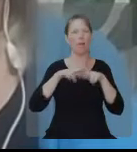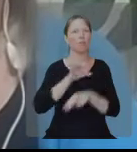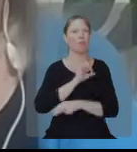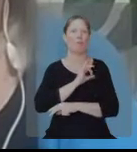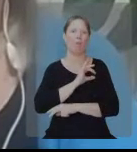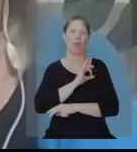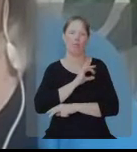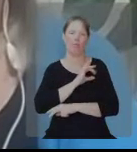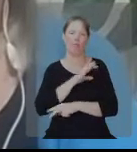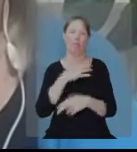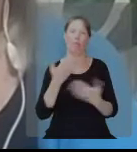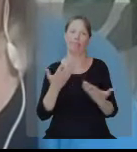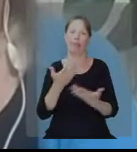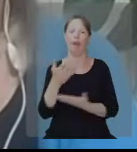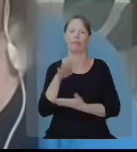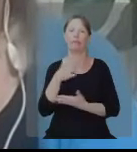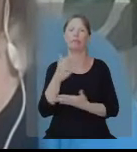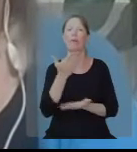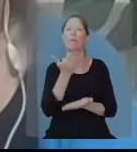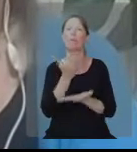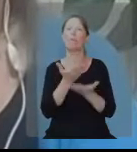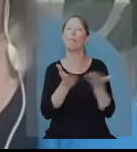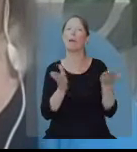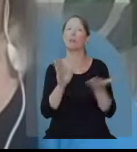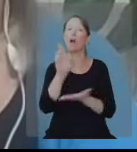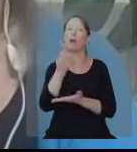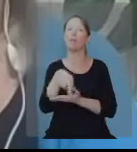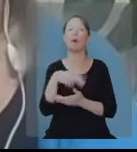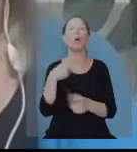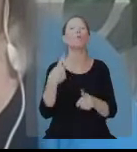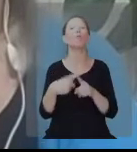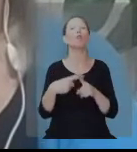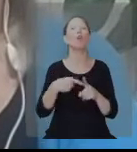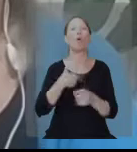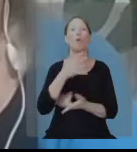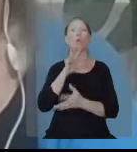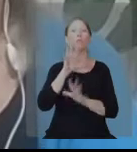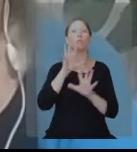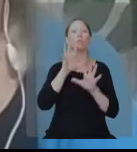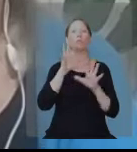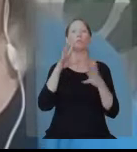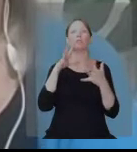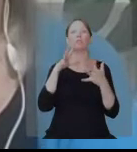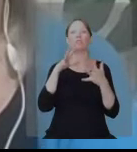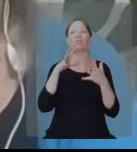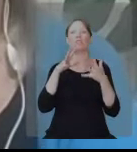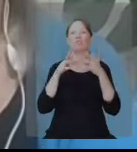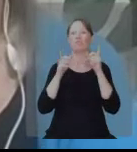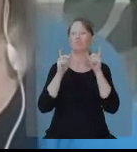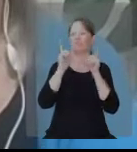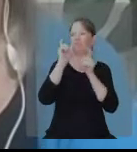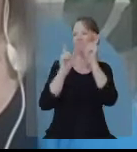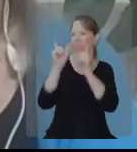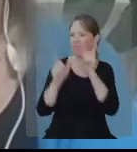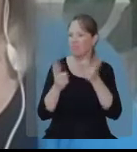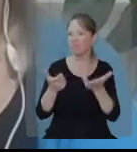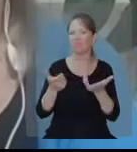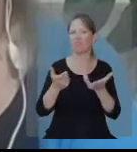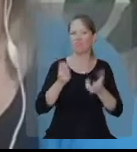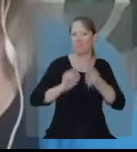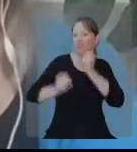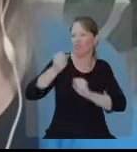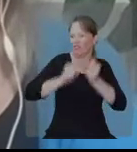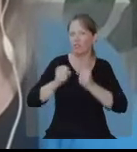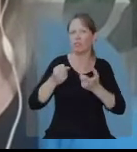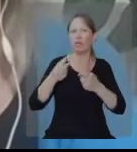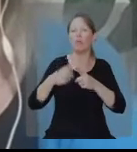sabe? E aí a gente perde aquela coisa da razão, né? Porque você passa a ficar... Eu me vi assim, né? Agressivo com as pessoas